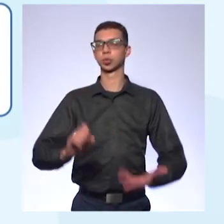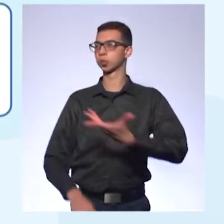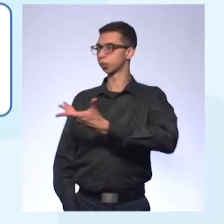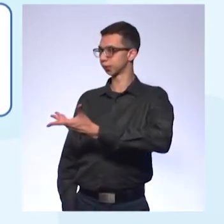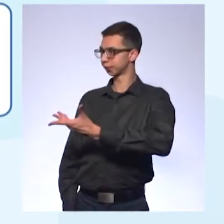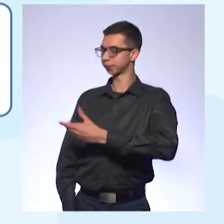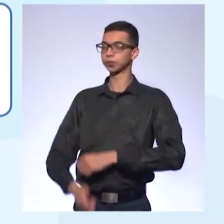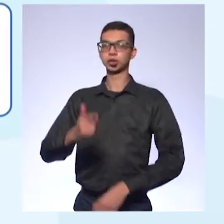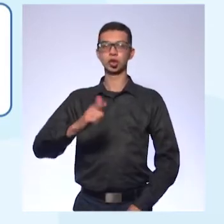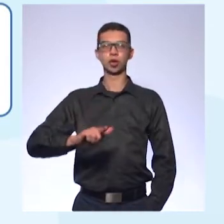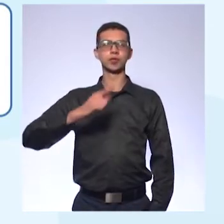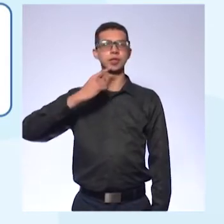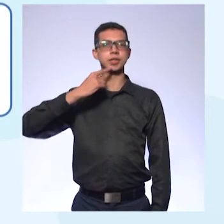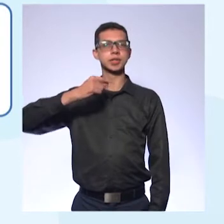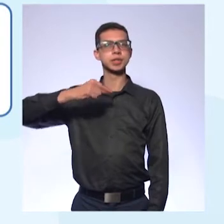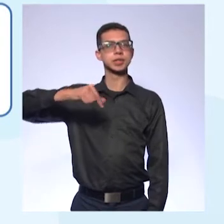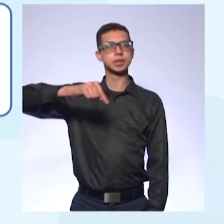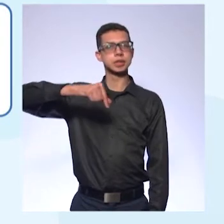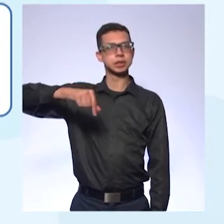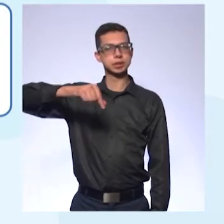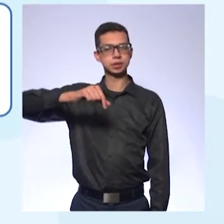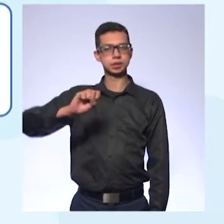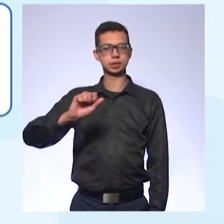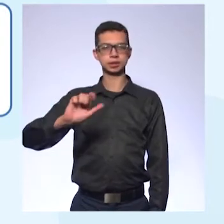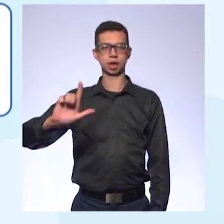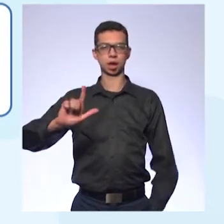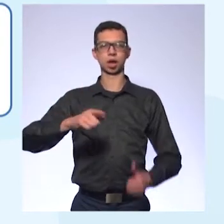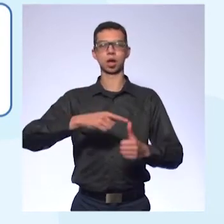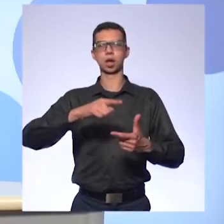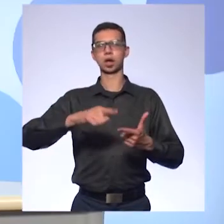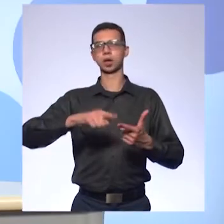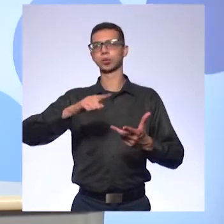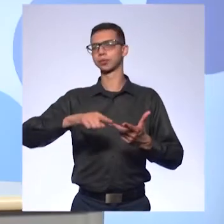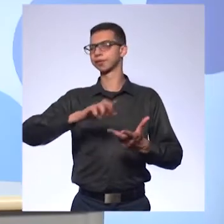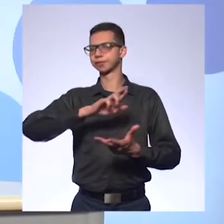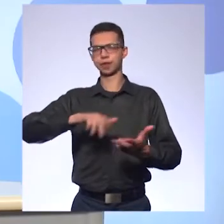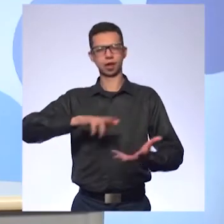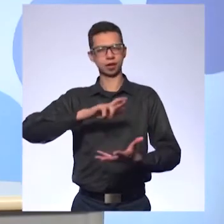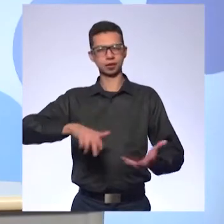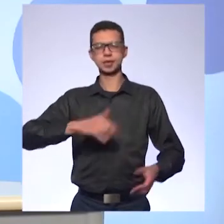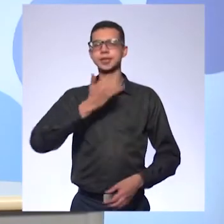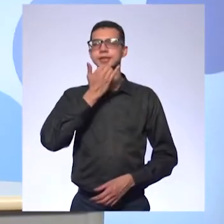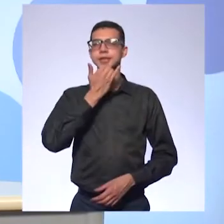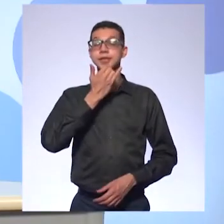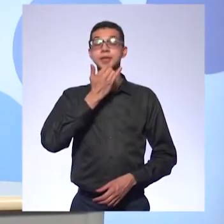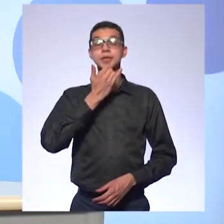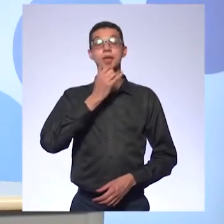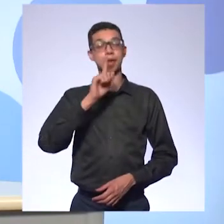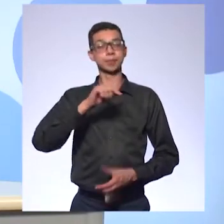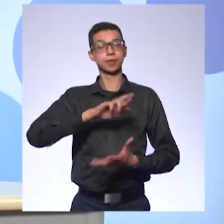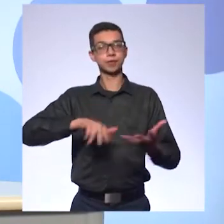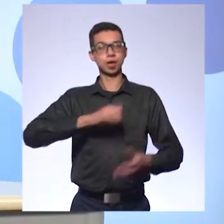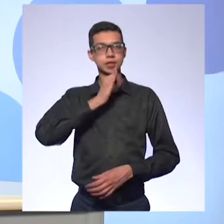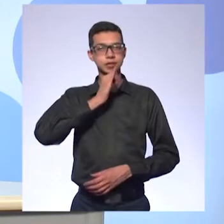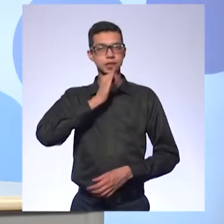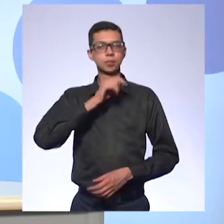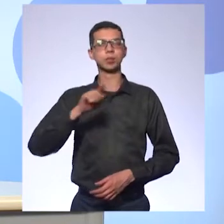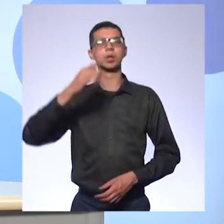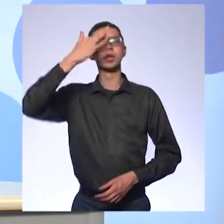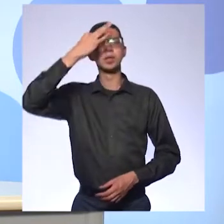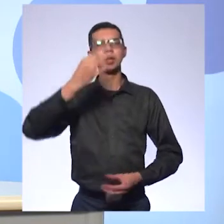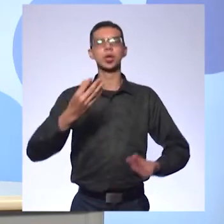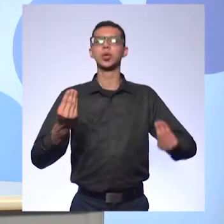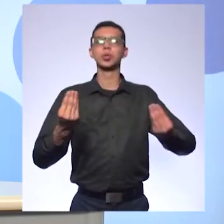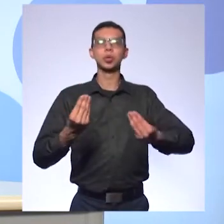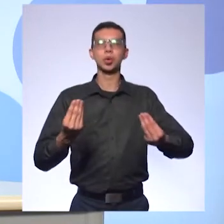do sal, dentre outros. Então, são alguns exemplos para que a gente consiga entender como esses recursos naturais eles trabalham